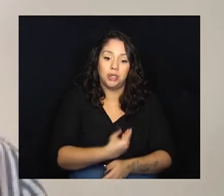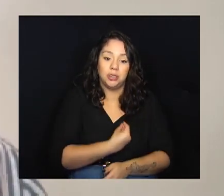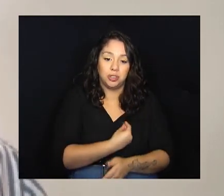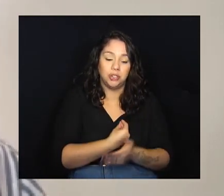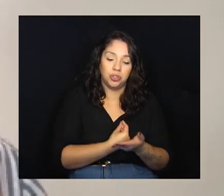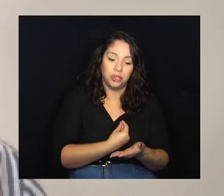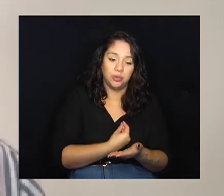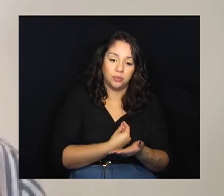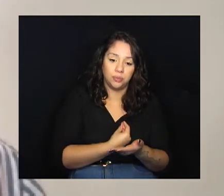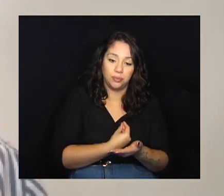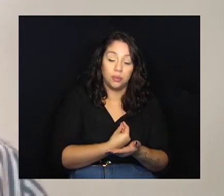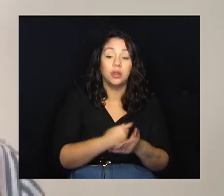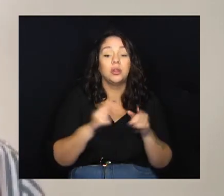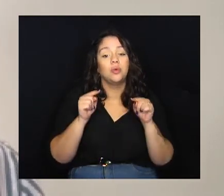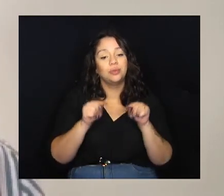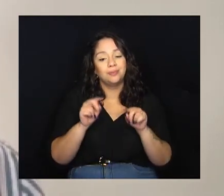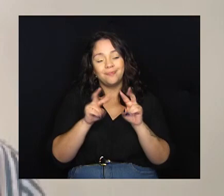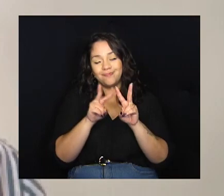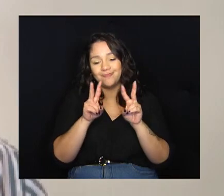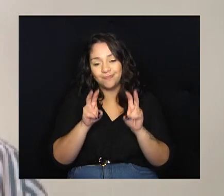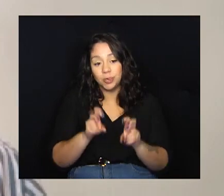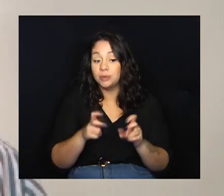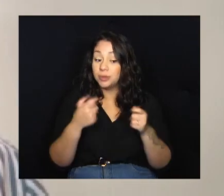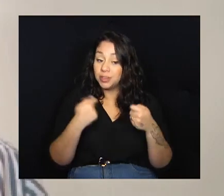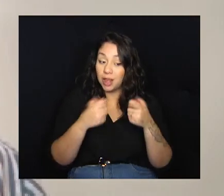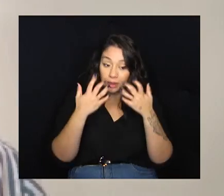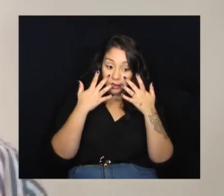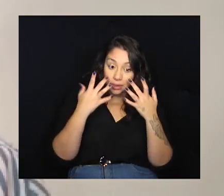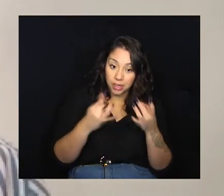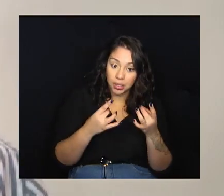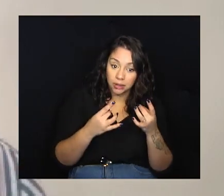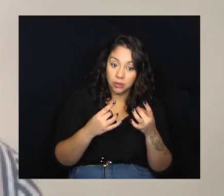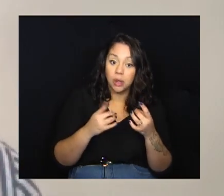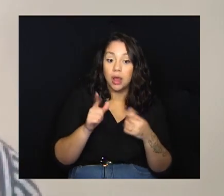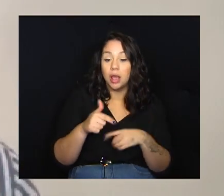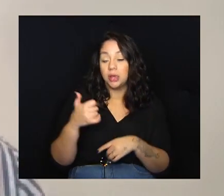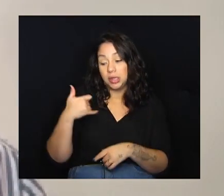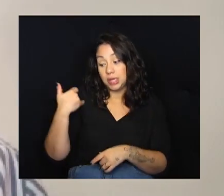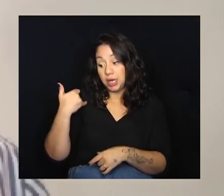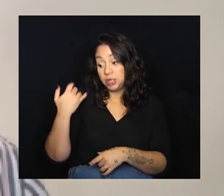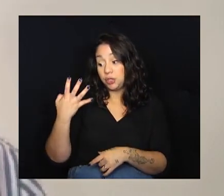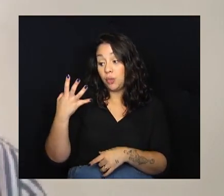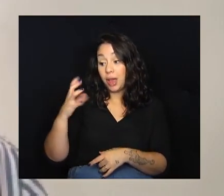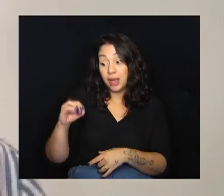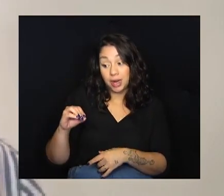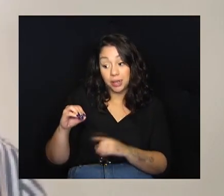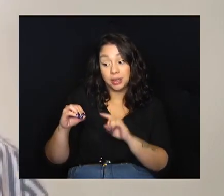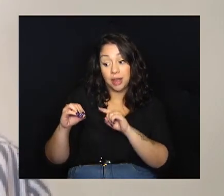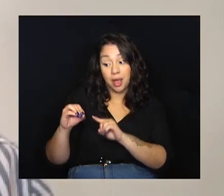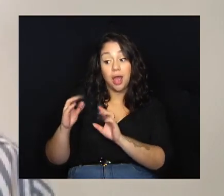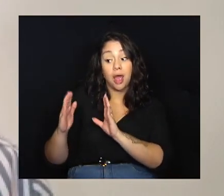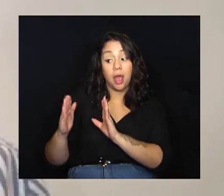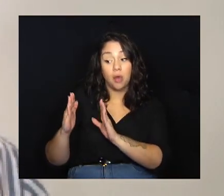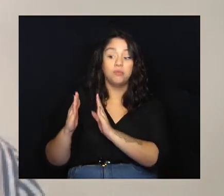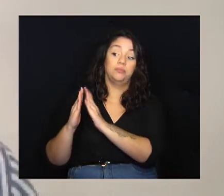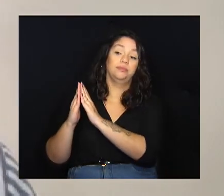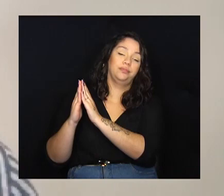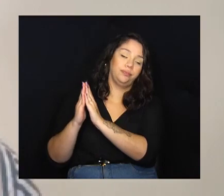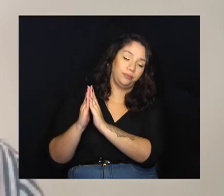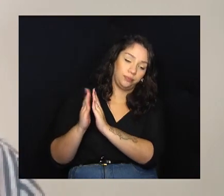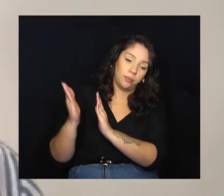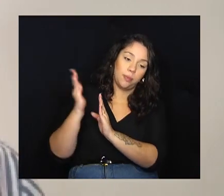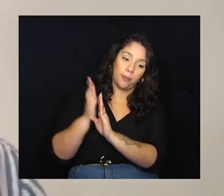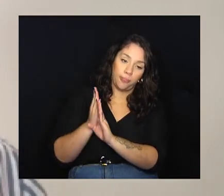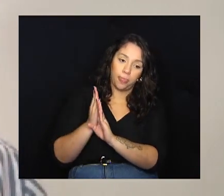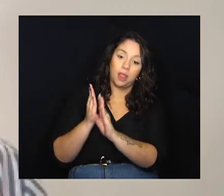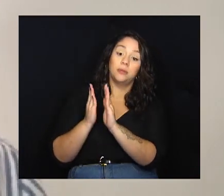então é Nesse quesito que a gente tem que se atentar esse Marco de 40 anos seria um Marco para dizer Bom a partir daqui a chance